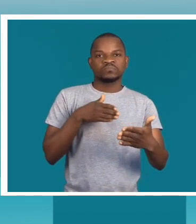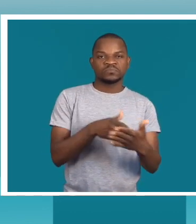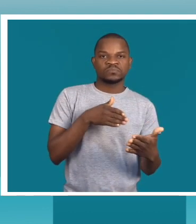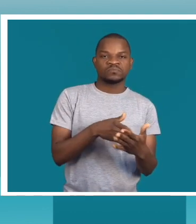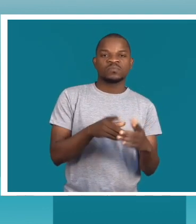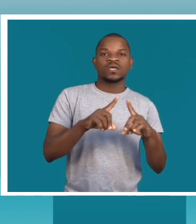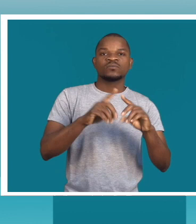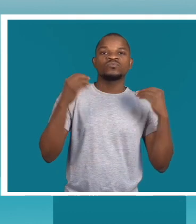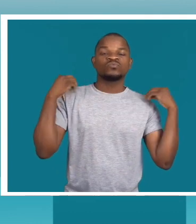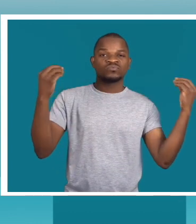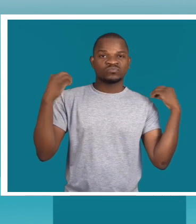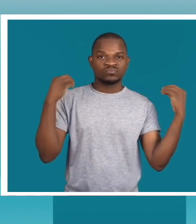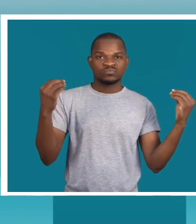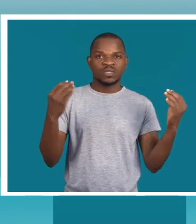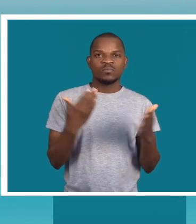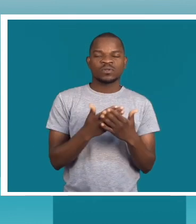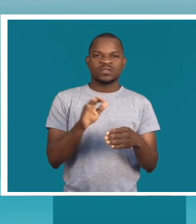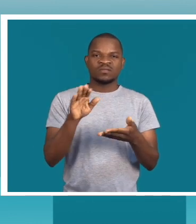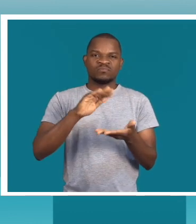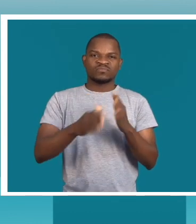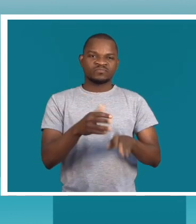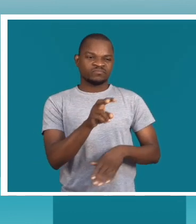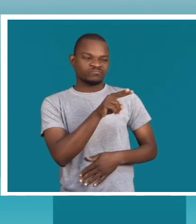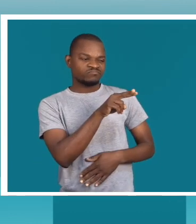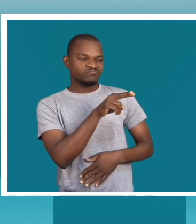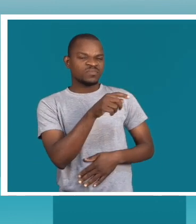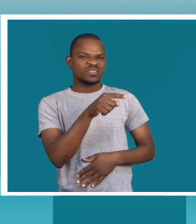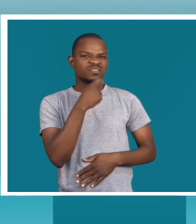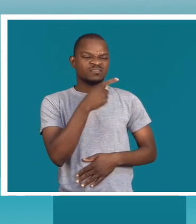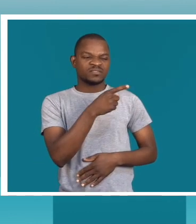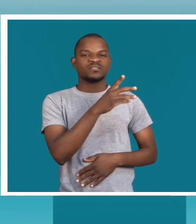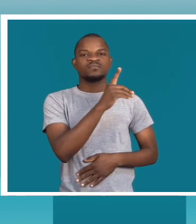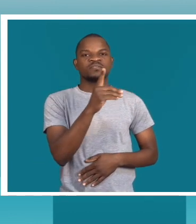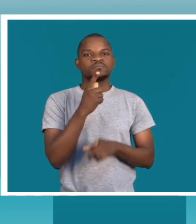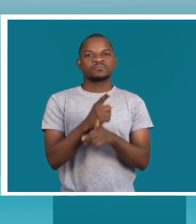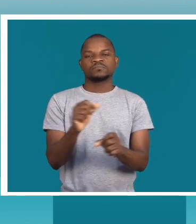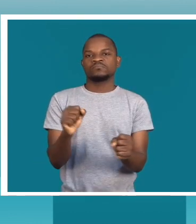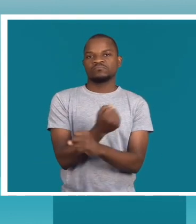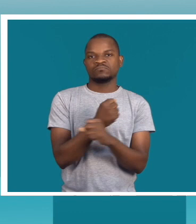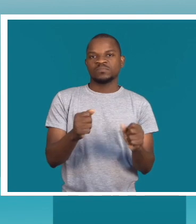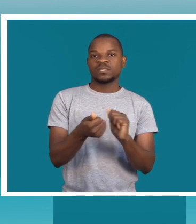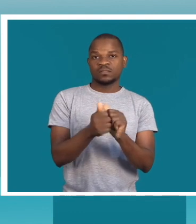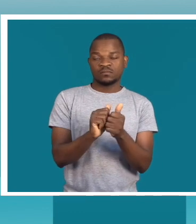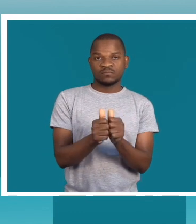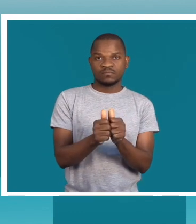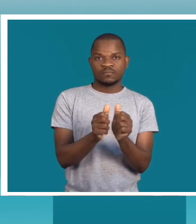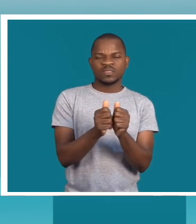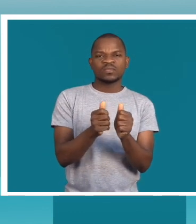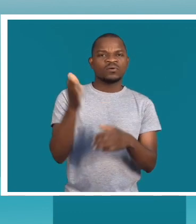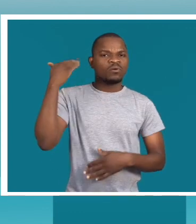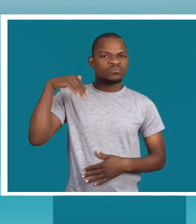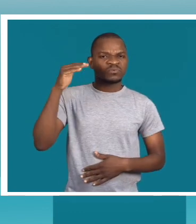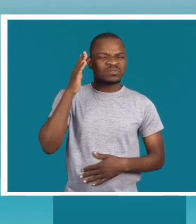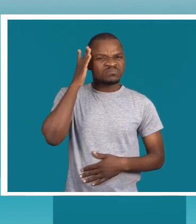física. Os professores olhavam para mim e diziam que eu não tinha condições para a prática de desporto, que era uma mentalidade